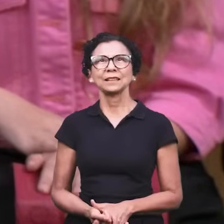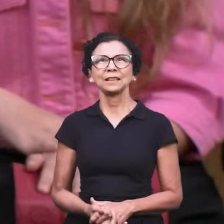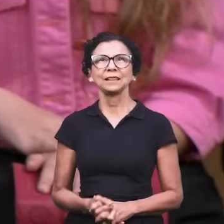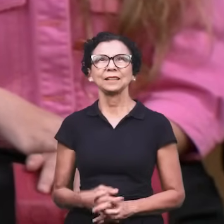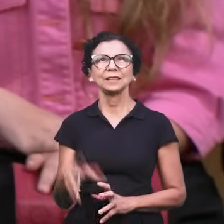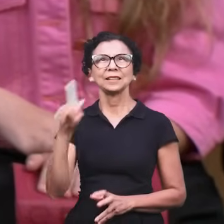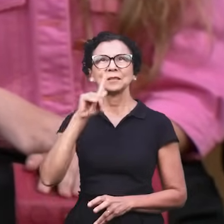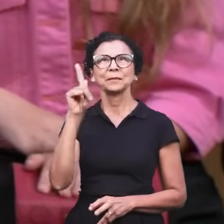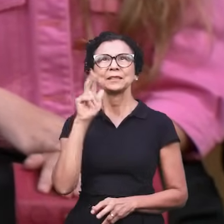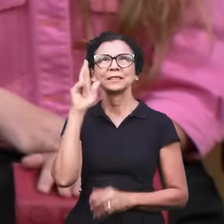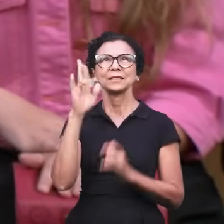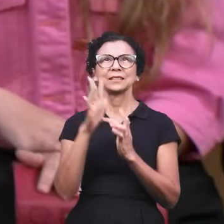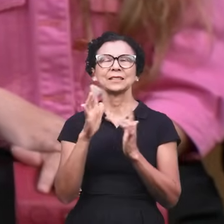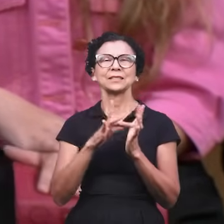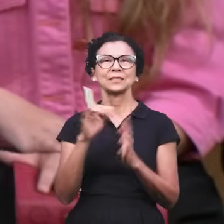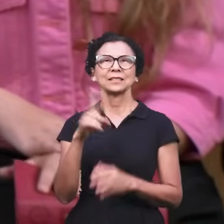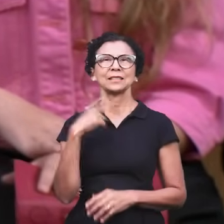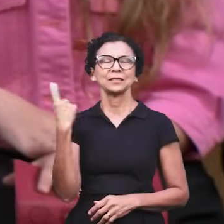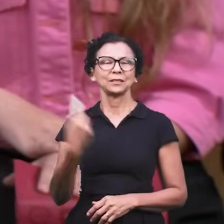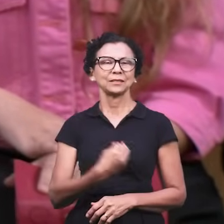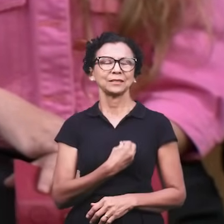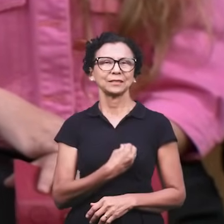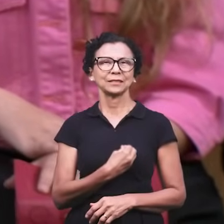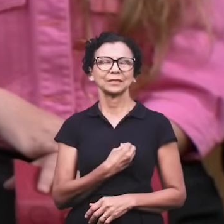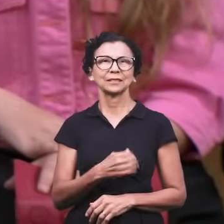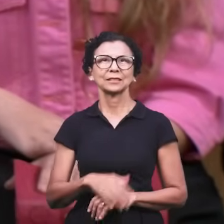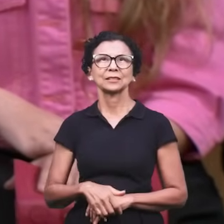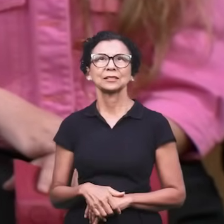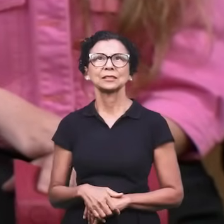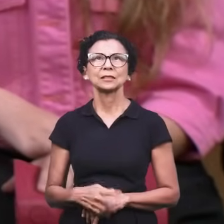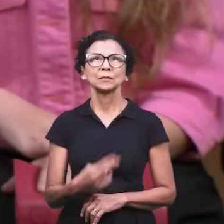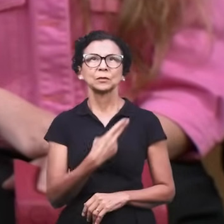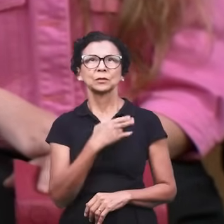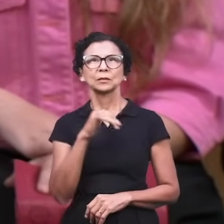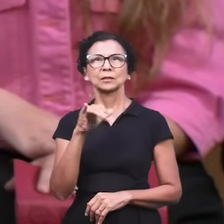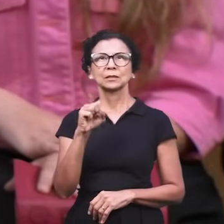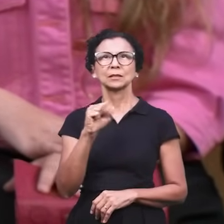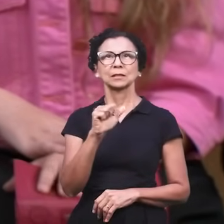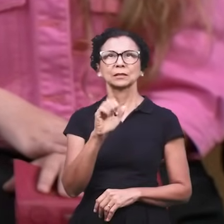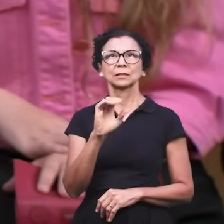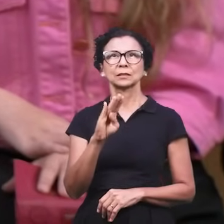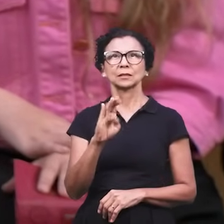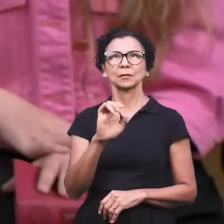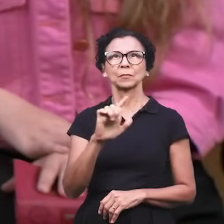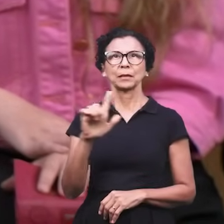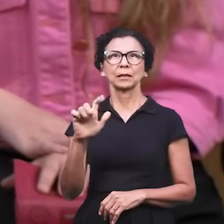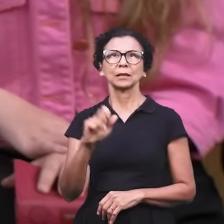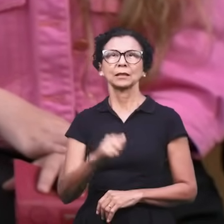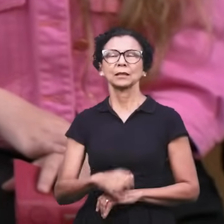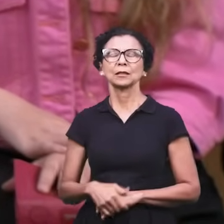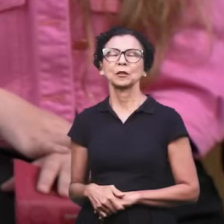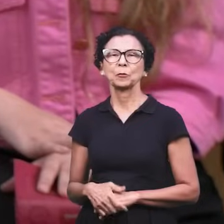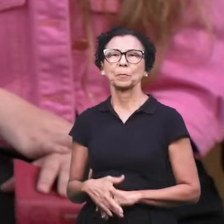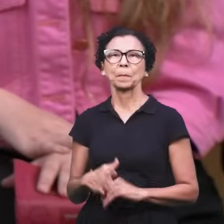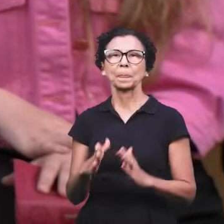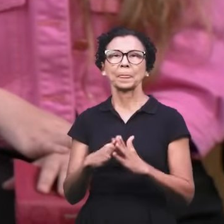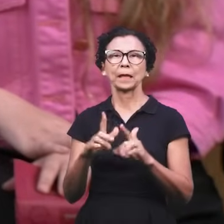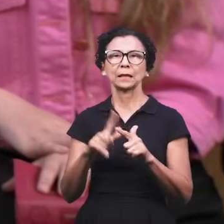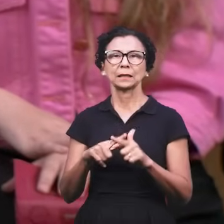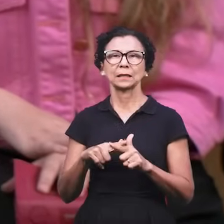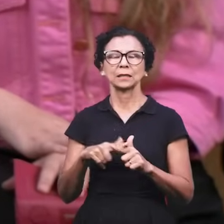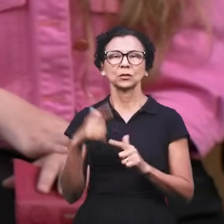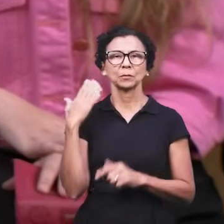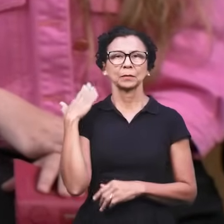A paz do Senhor Jesus, pastor, e a todos que estão aqui no estúdio. Meu nome é Isabela Min, congrego na Igreja de Praia da Costa 2, do